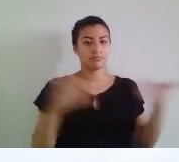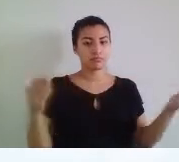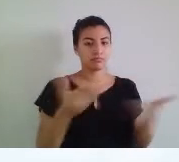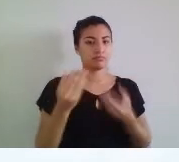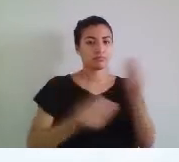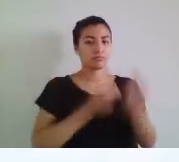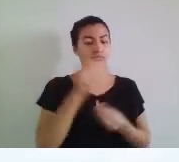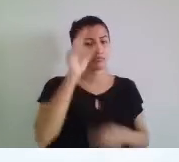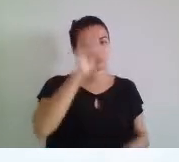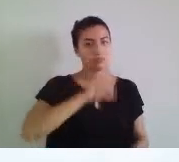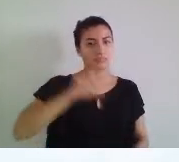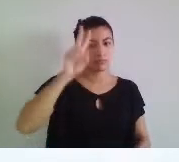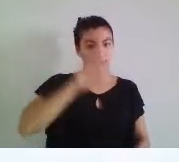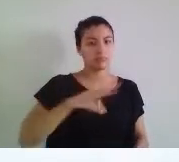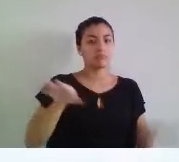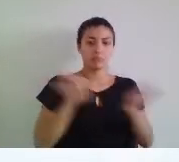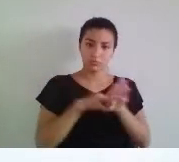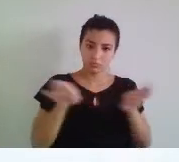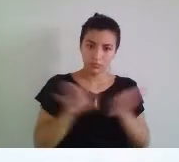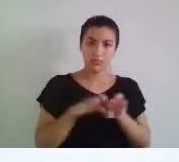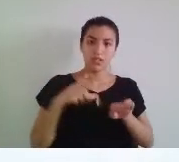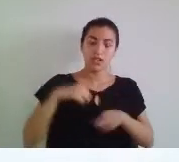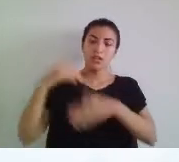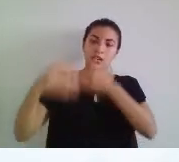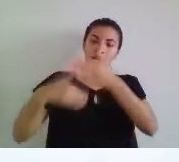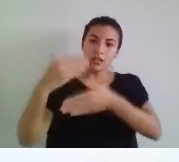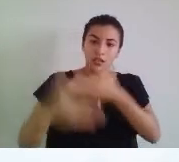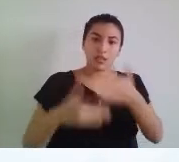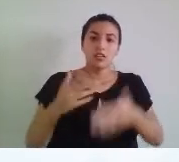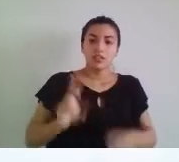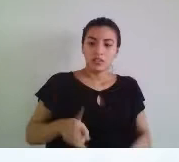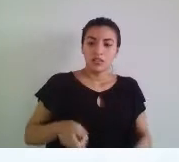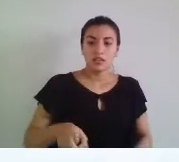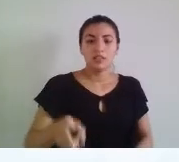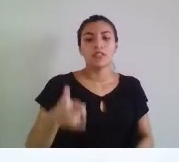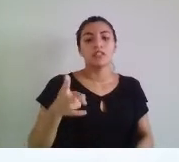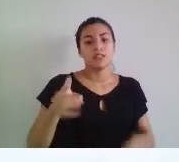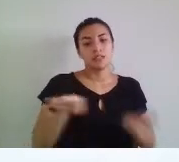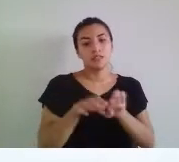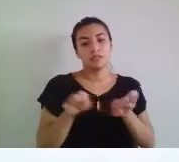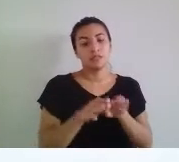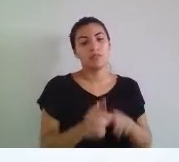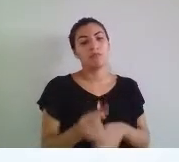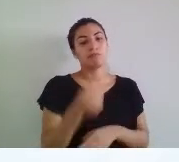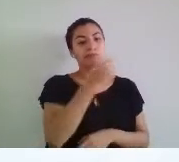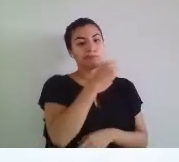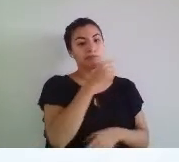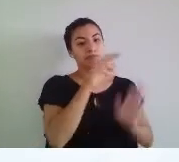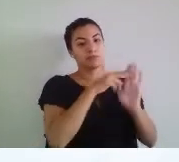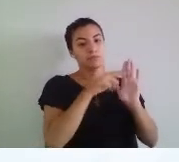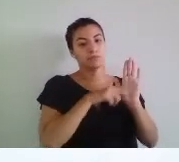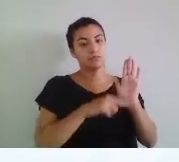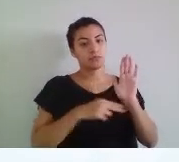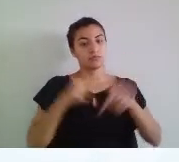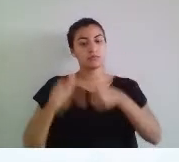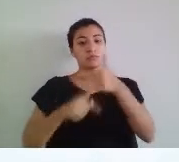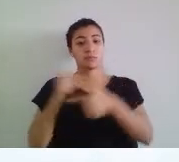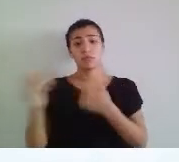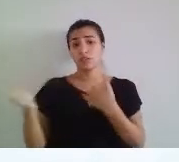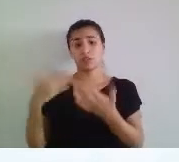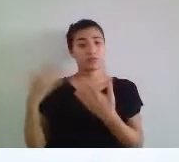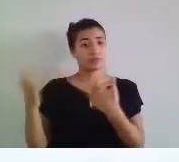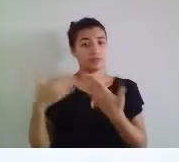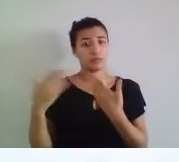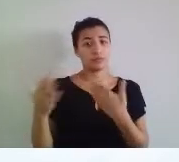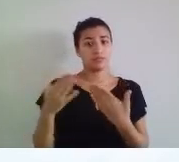a história também, esse processo de avanços e retrocessos na normativa trabalhista é dialético, né? Então,